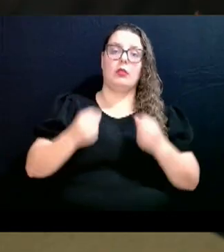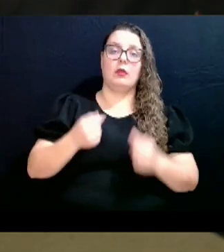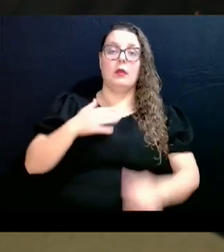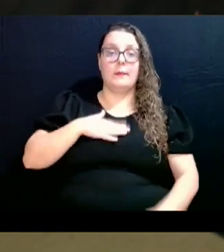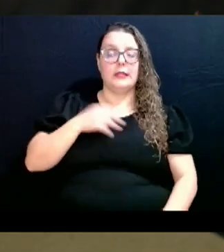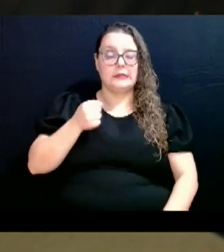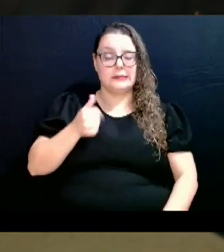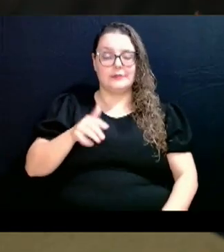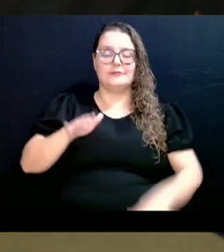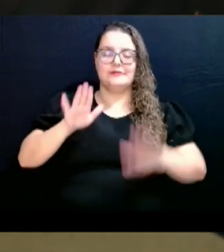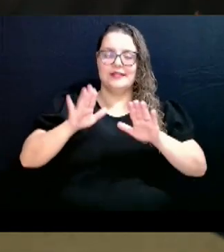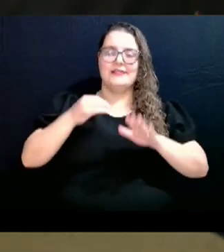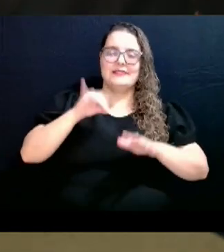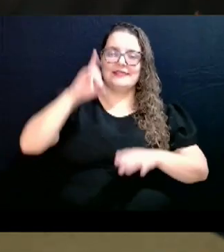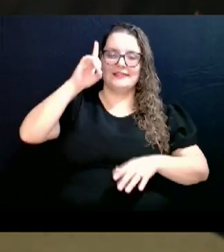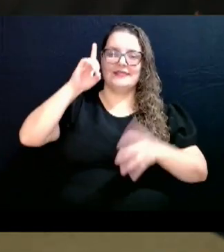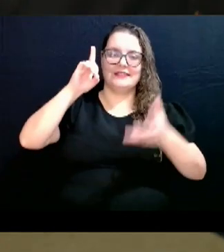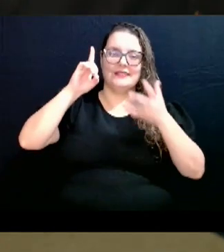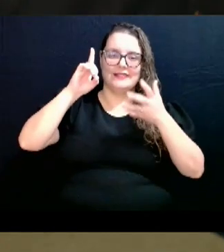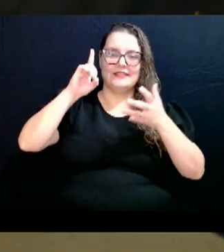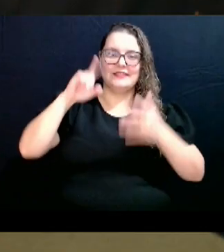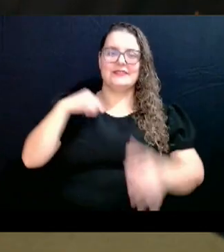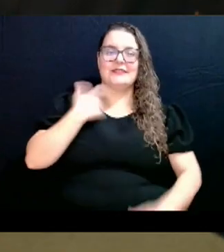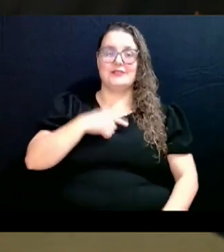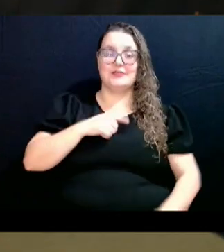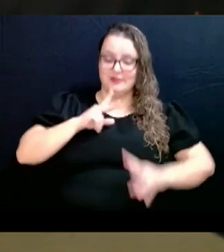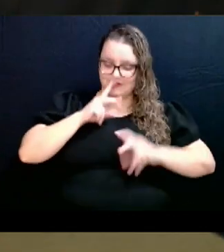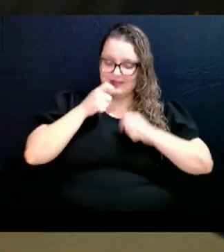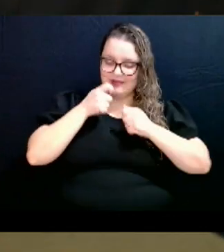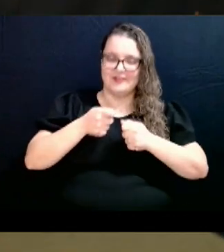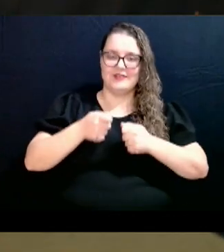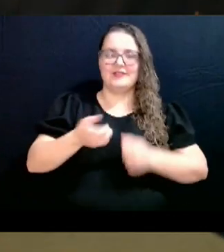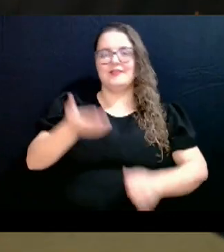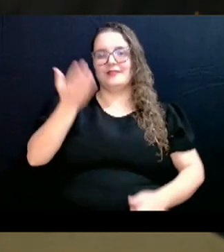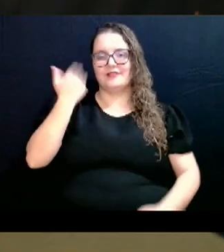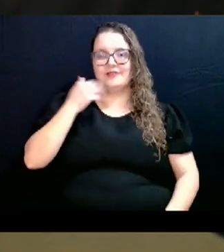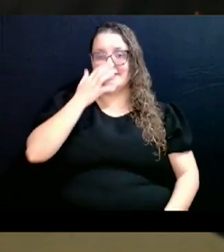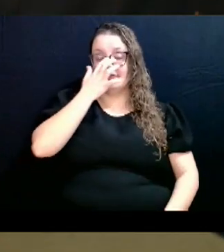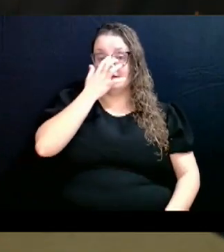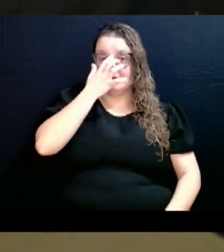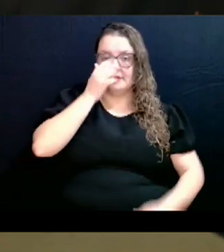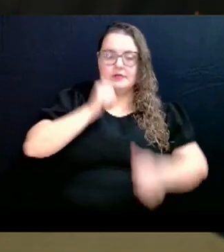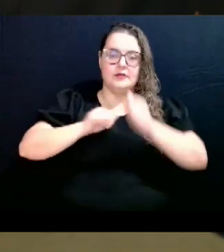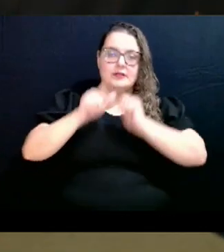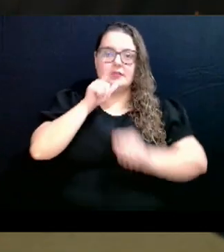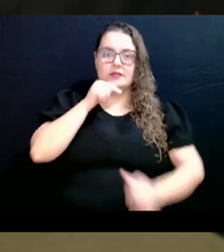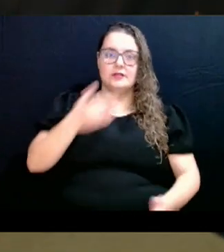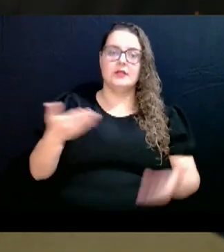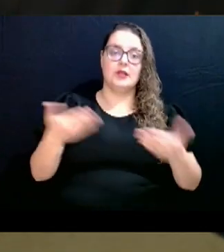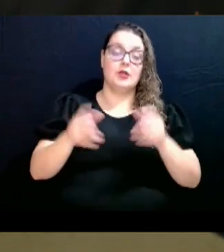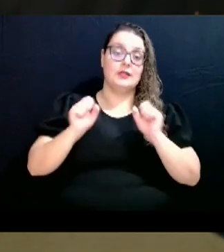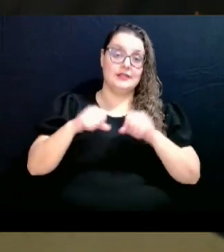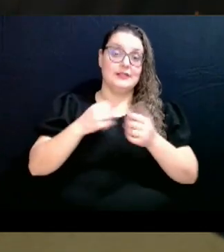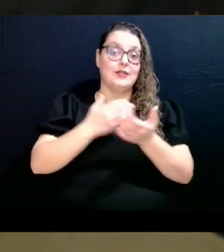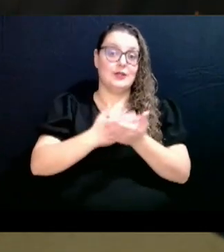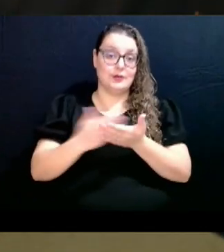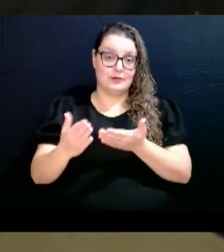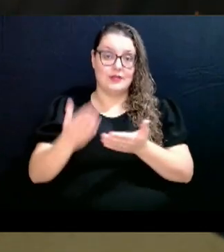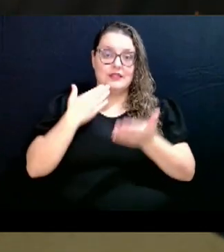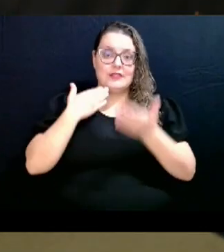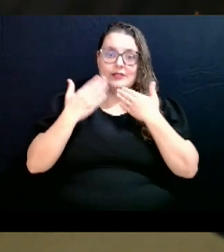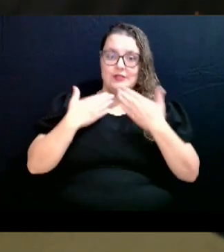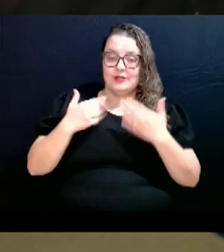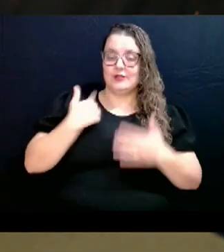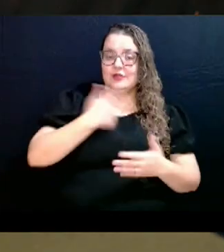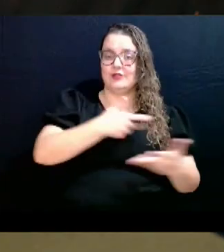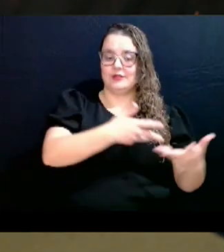Deus quiser, a gente fica firme aqui, vamos embora nos hidratando. E agora sim a gente começa a conversar com as nossas